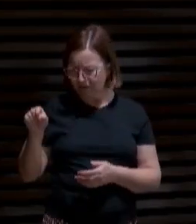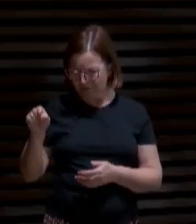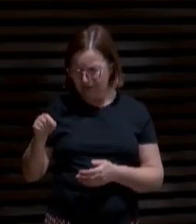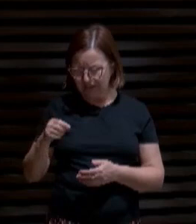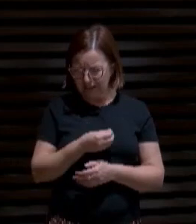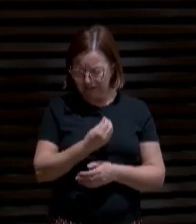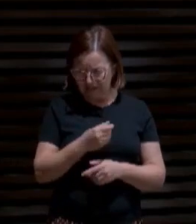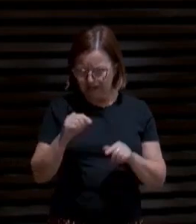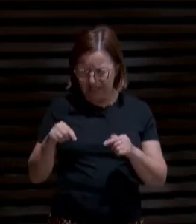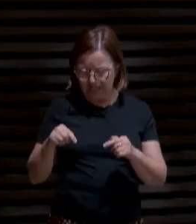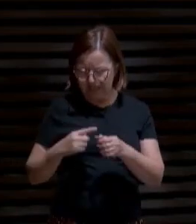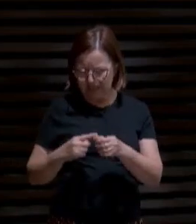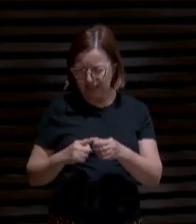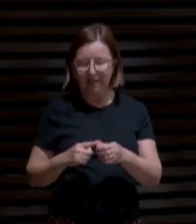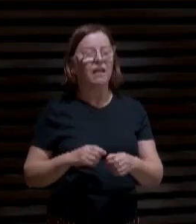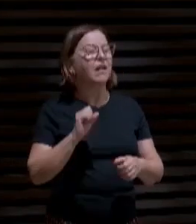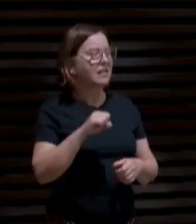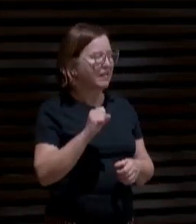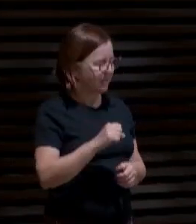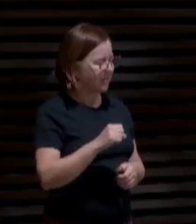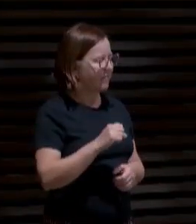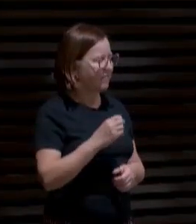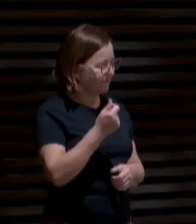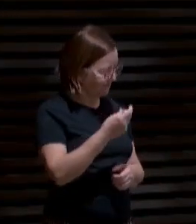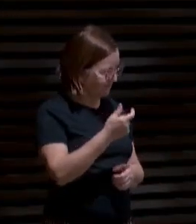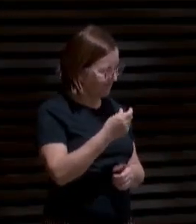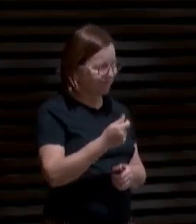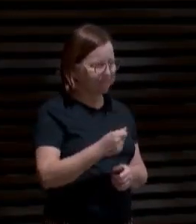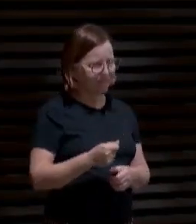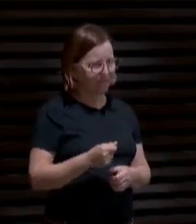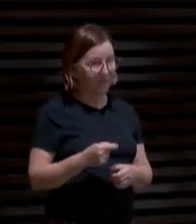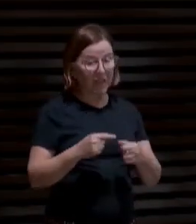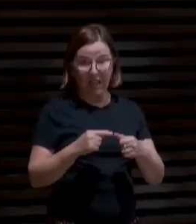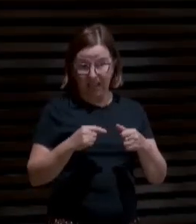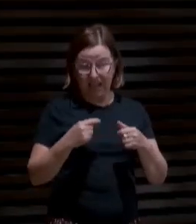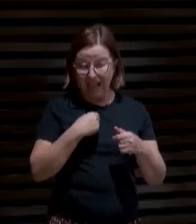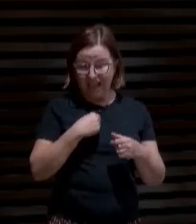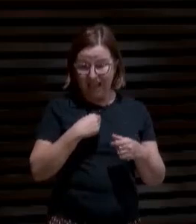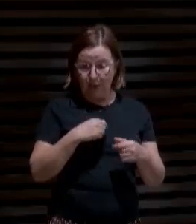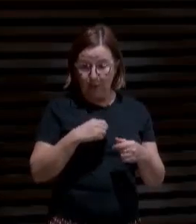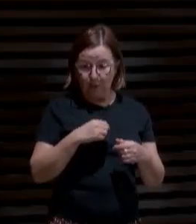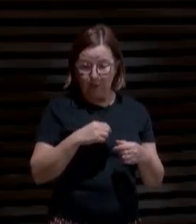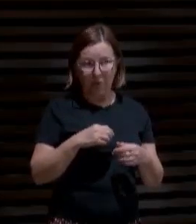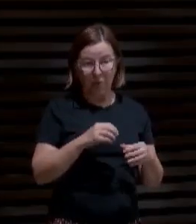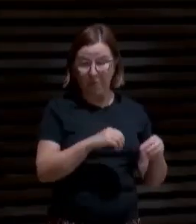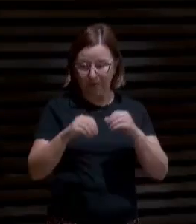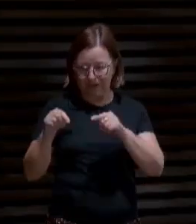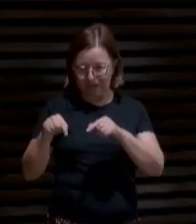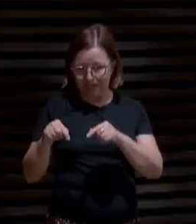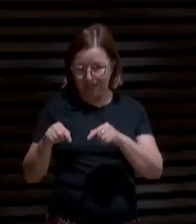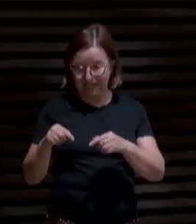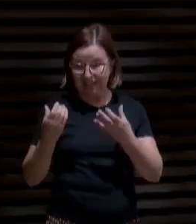cidade? Sim, há muitos anos. Eu estou mudando para cá e gostaria de saber como é o povo